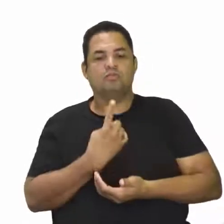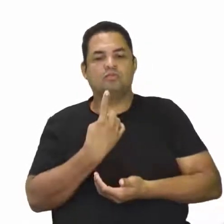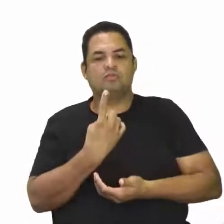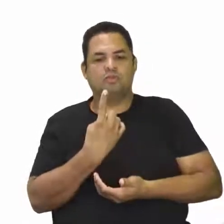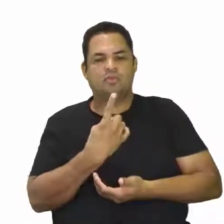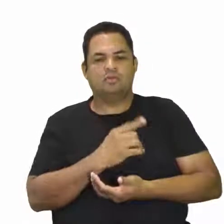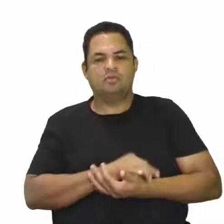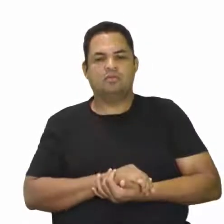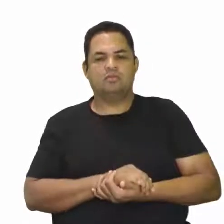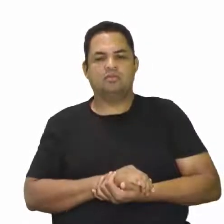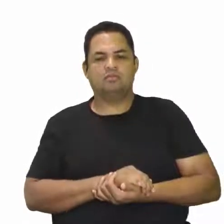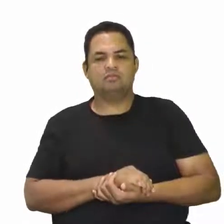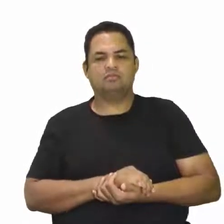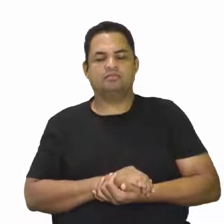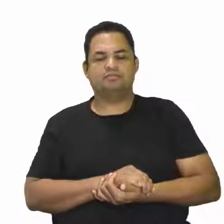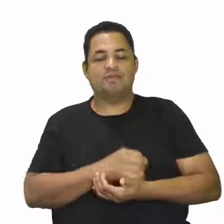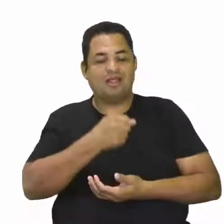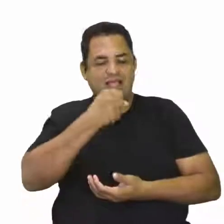Helado é